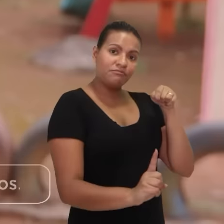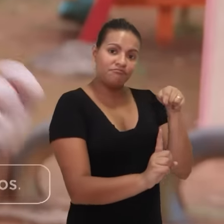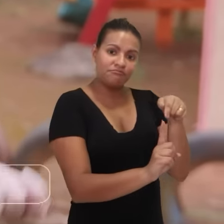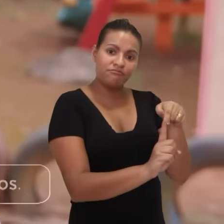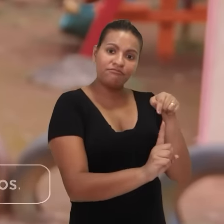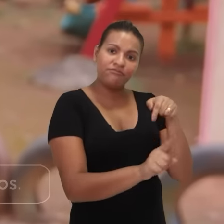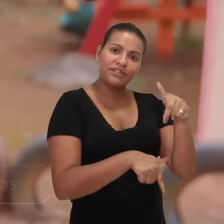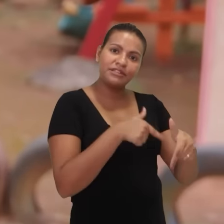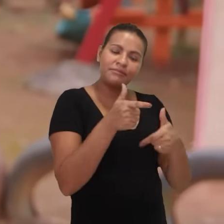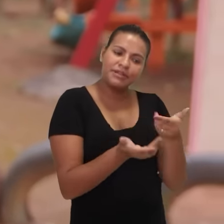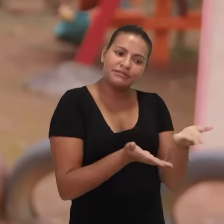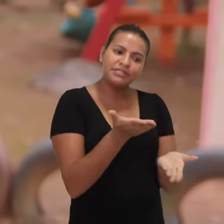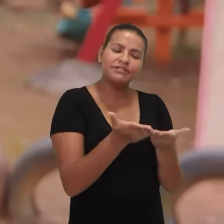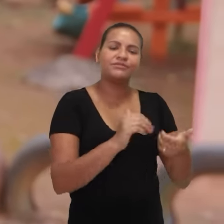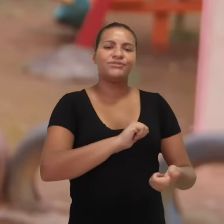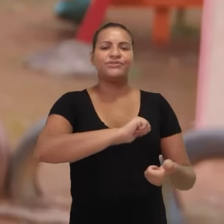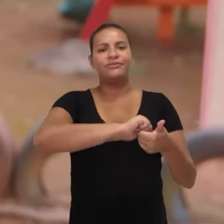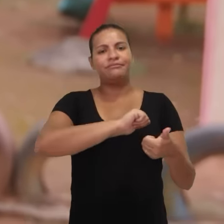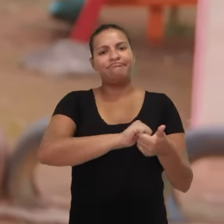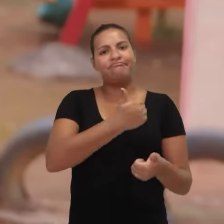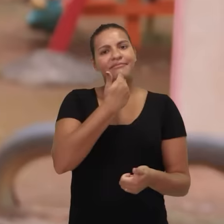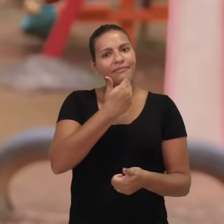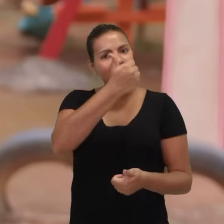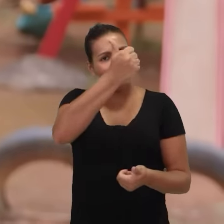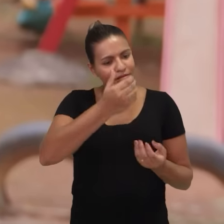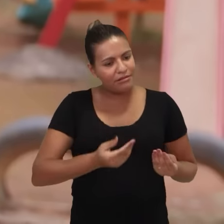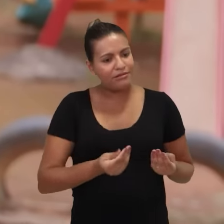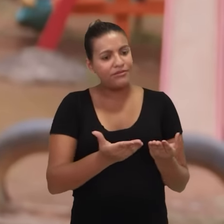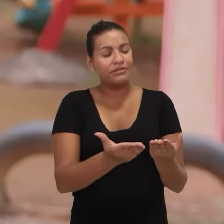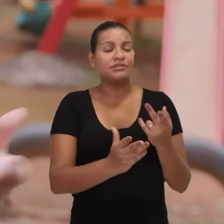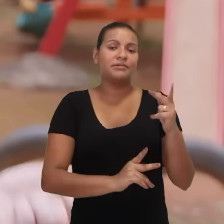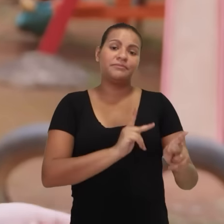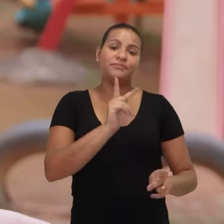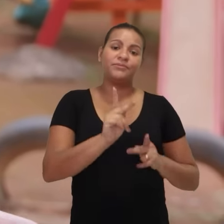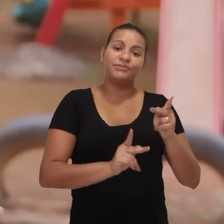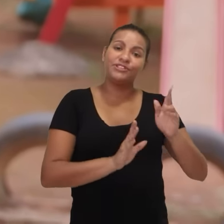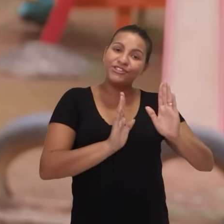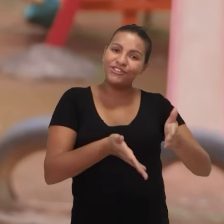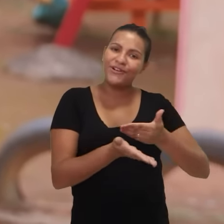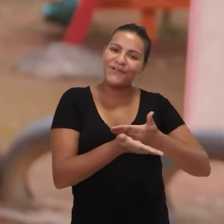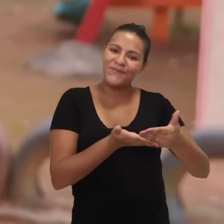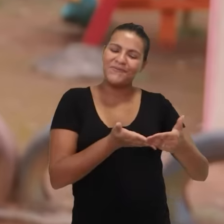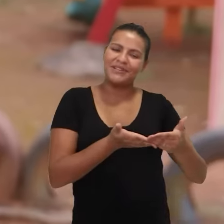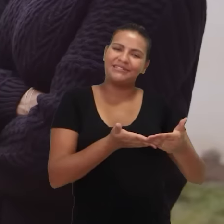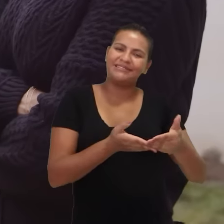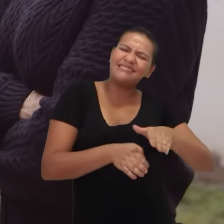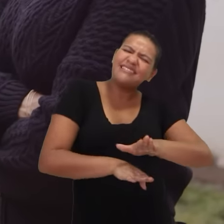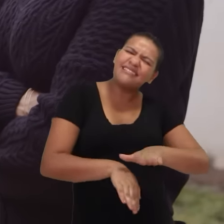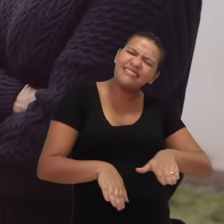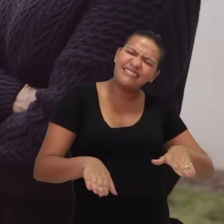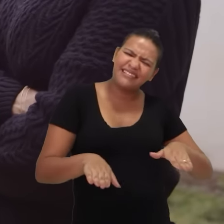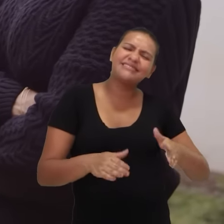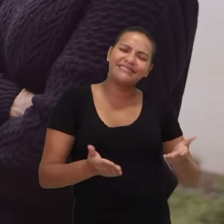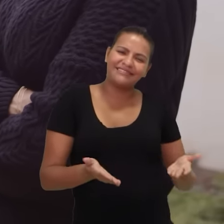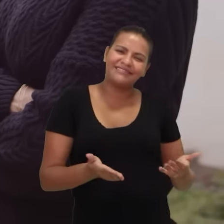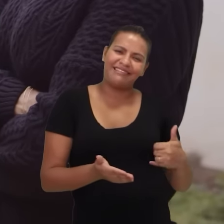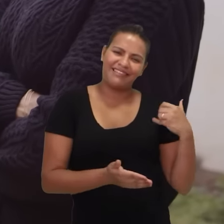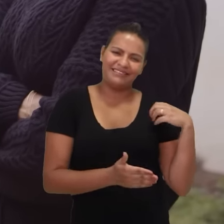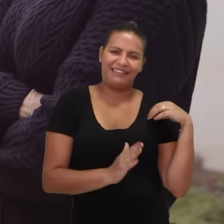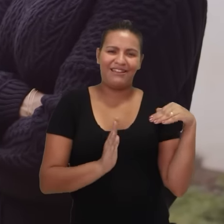de oferecer um serviço de qualidade, um serviço melhor para a população desde a primeira infância. Precisa-se ter